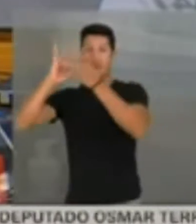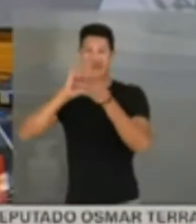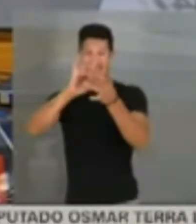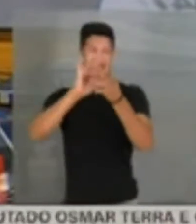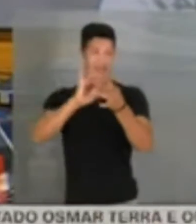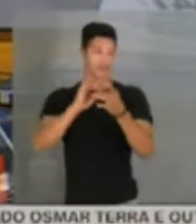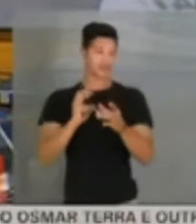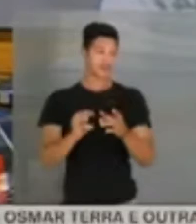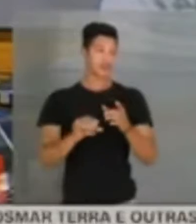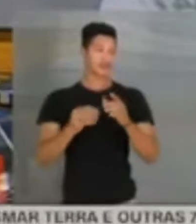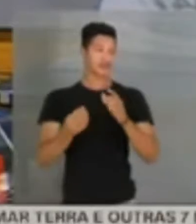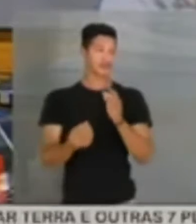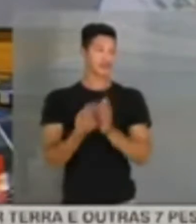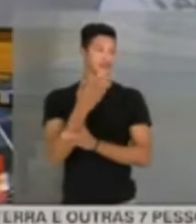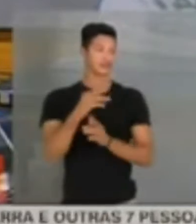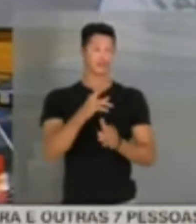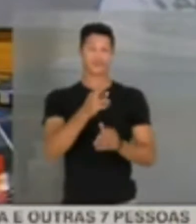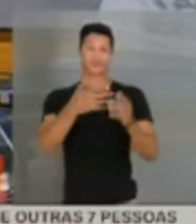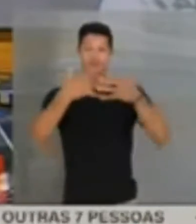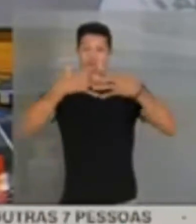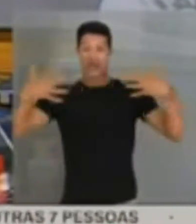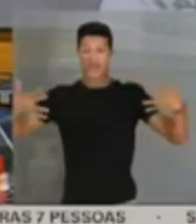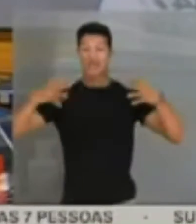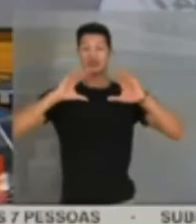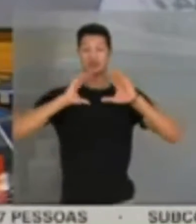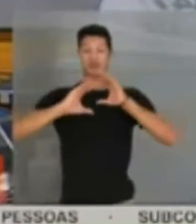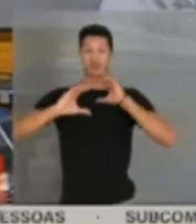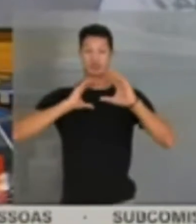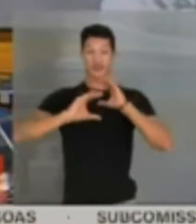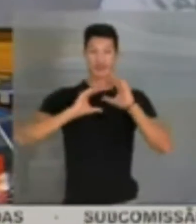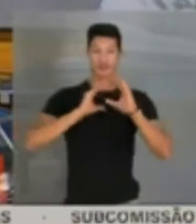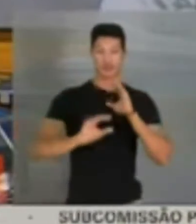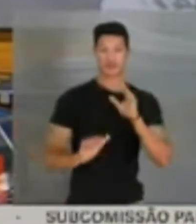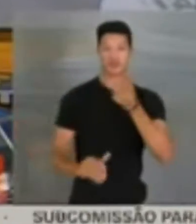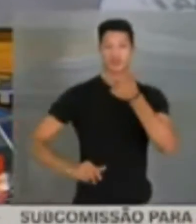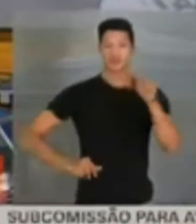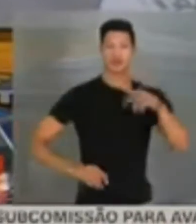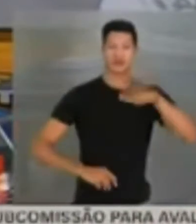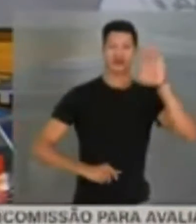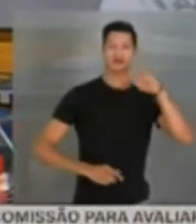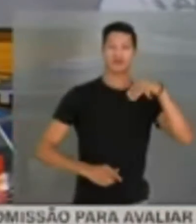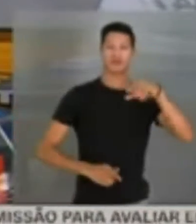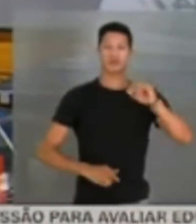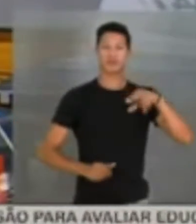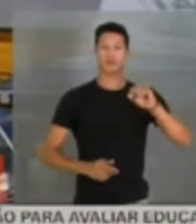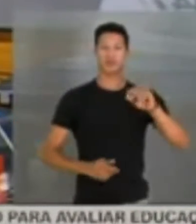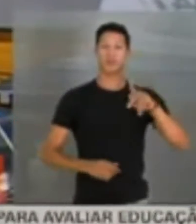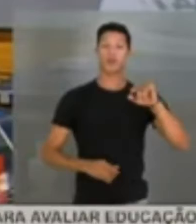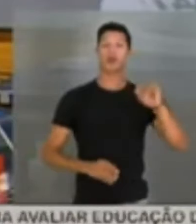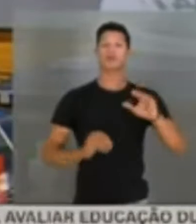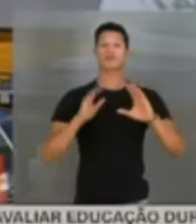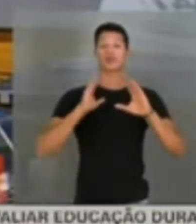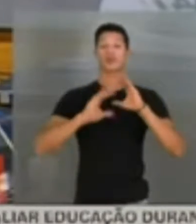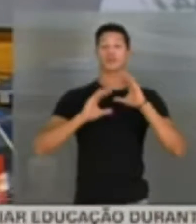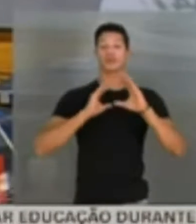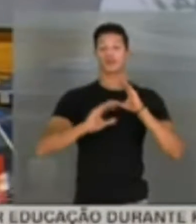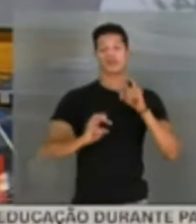conectados. Foi criada uma rede de comunicação. Não tem mais o monopólio da